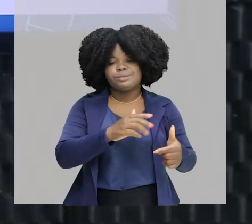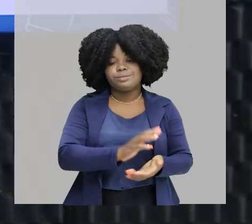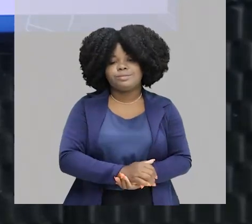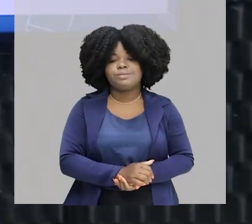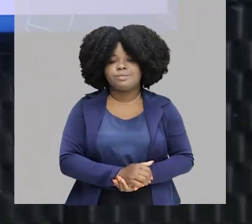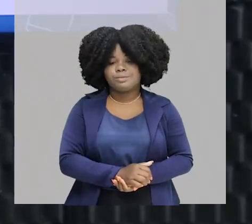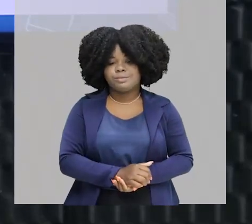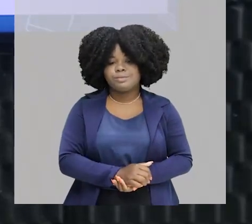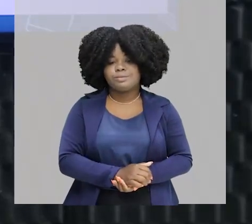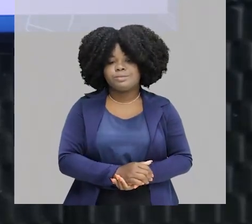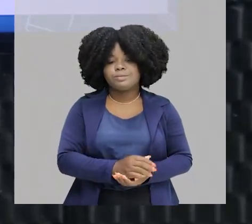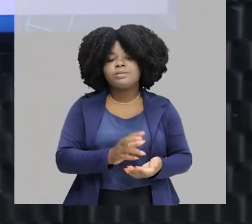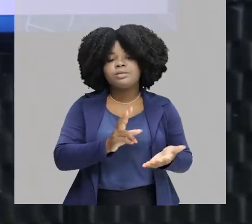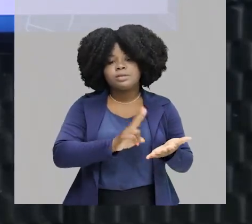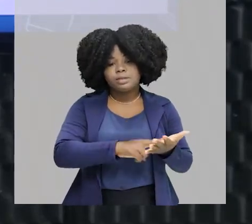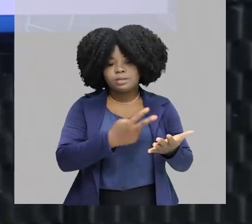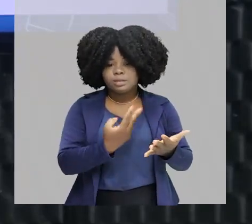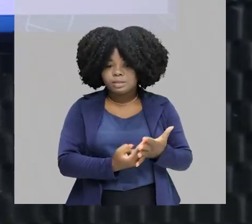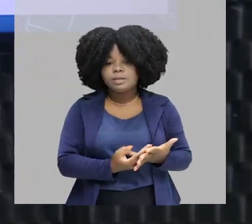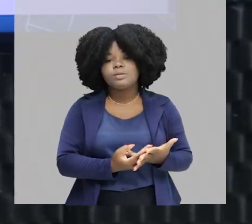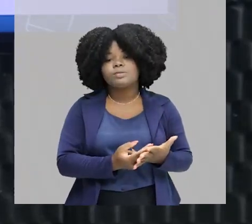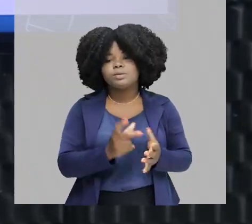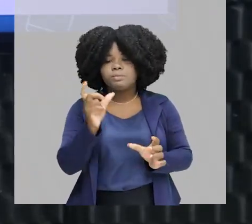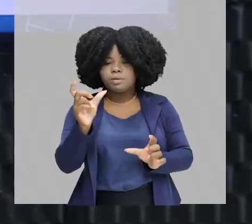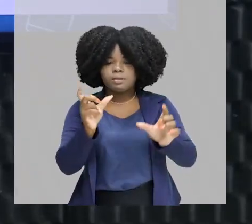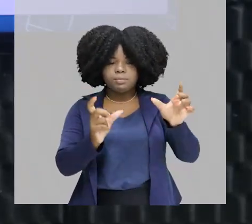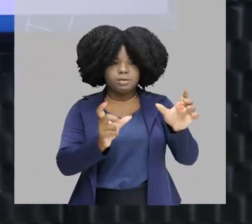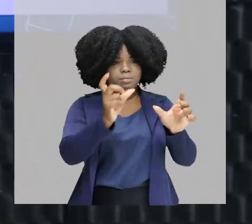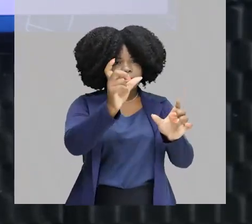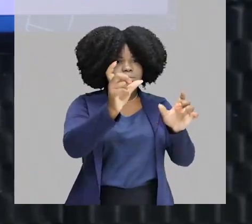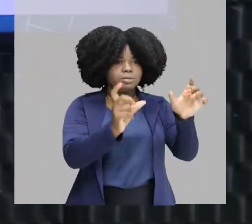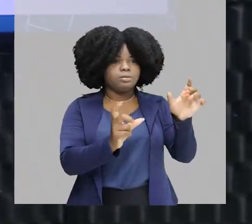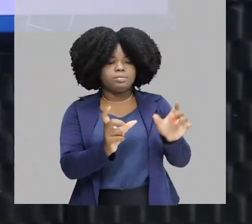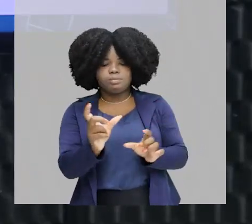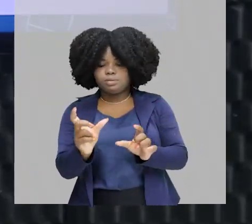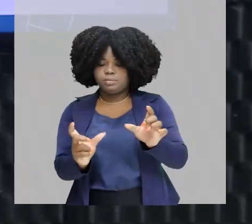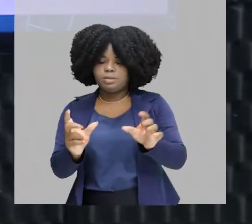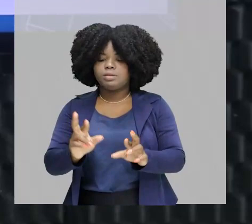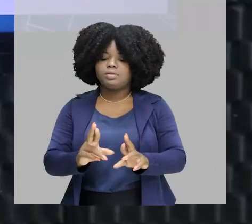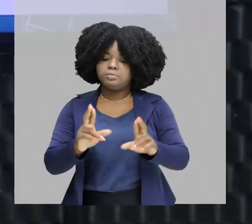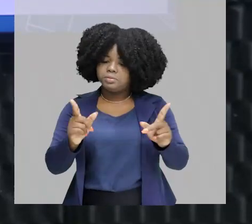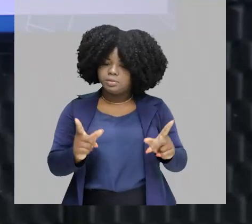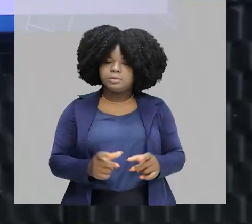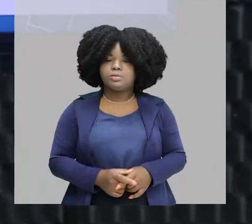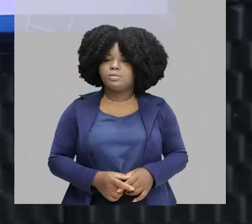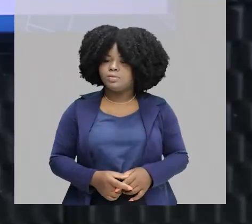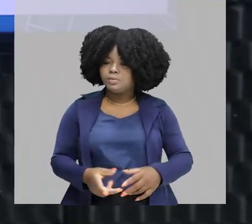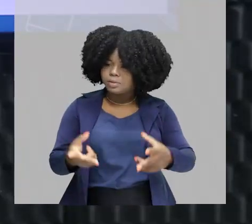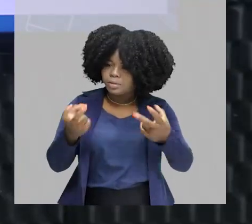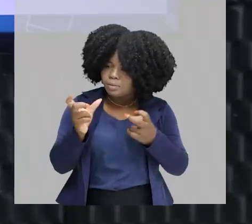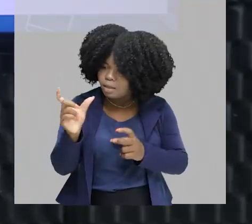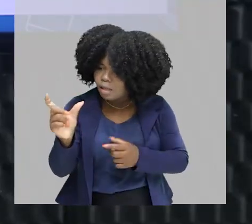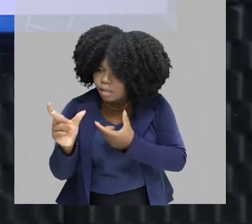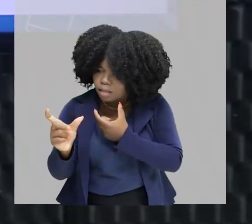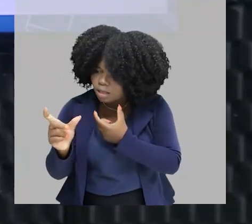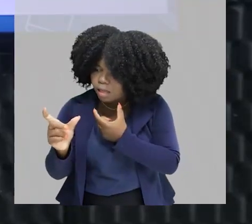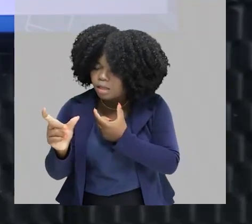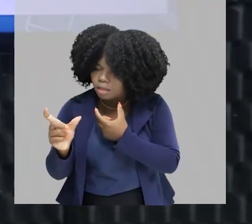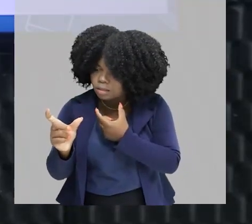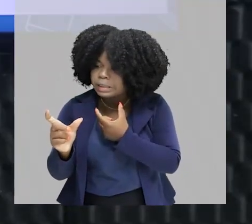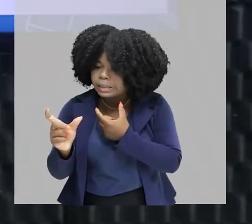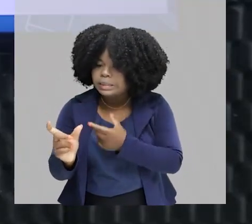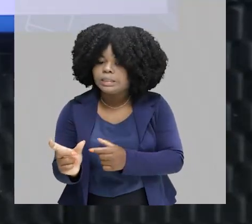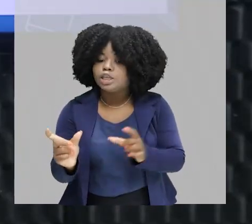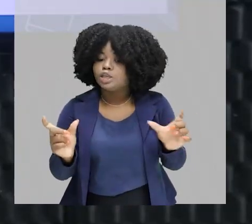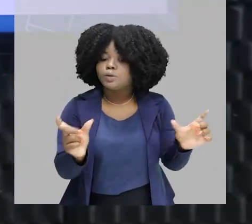a tradução ao pé da letra. Aquilo que eu falei para vocês da diferença entre você ver uma coisa em inglês e querer colocar essa